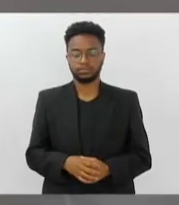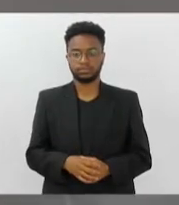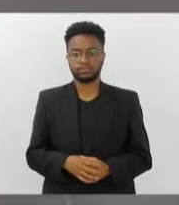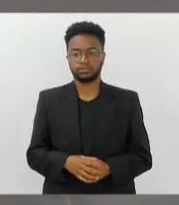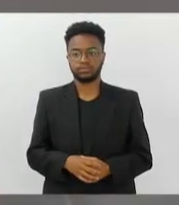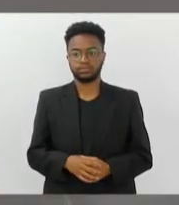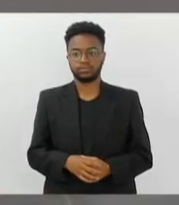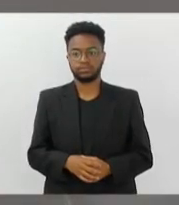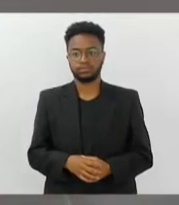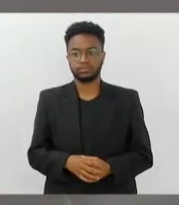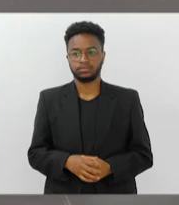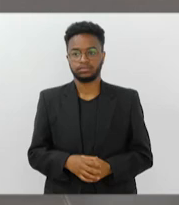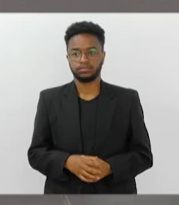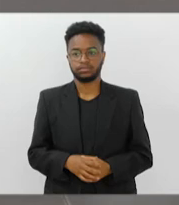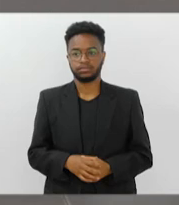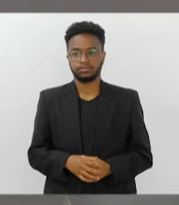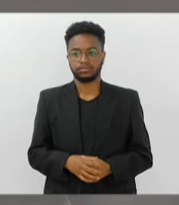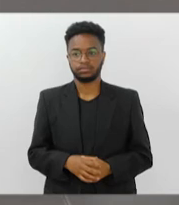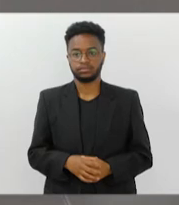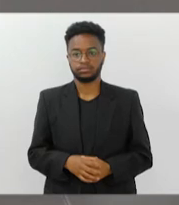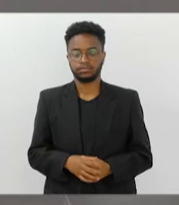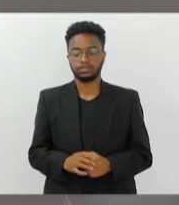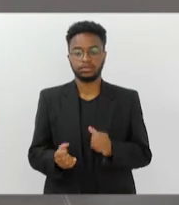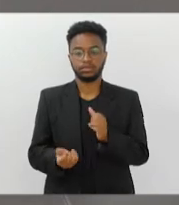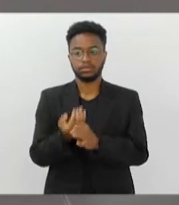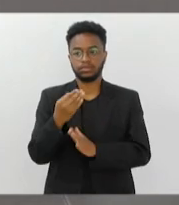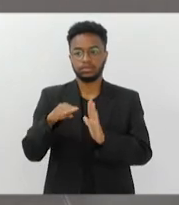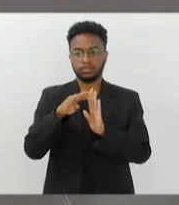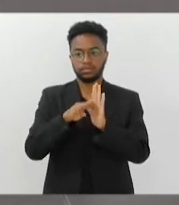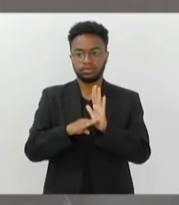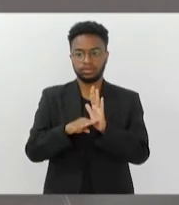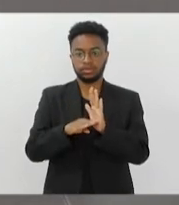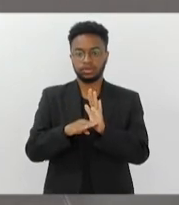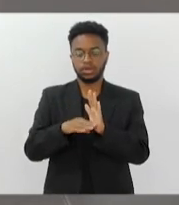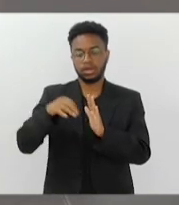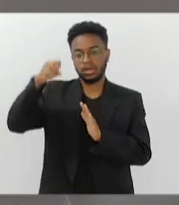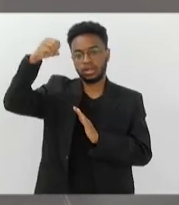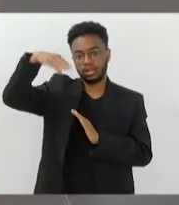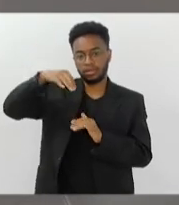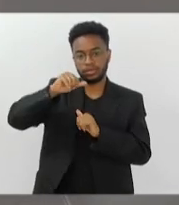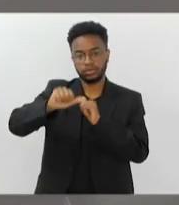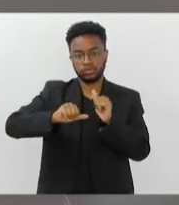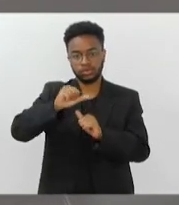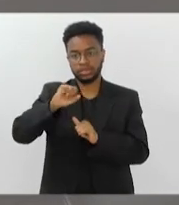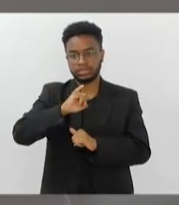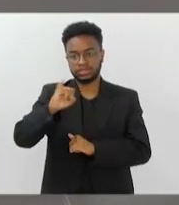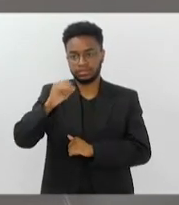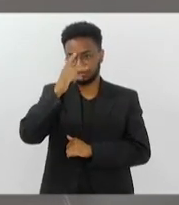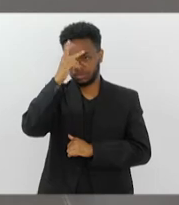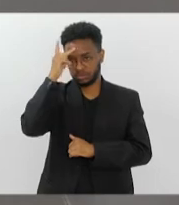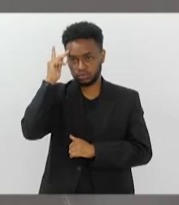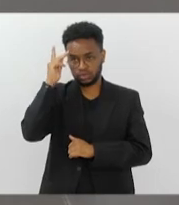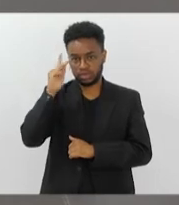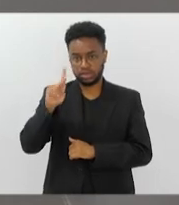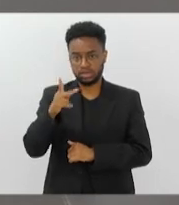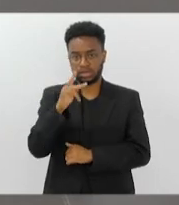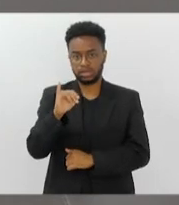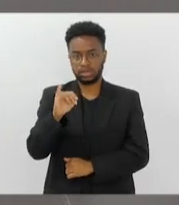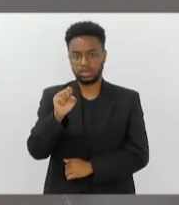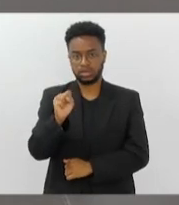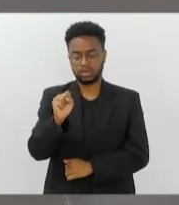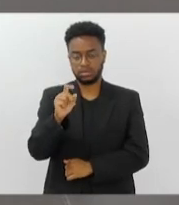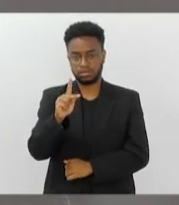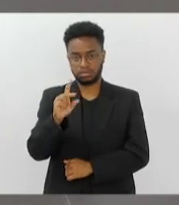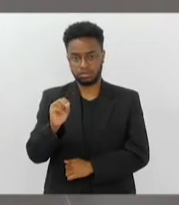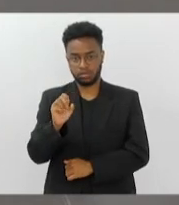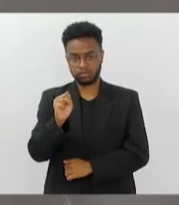Vou cantar ele inteiro, então. Institui o programa de troca de lâmpadas para pessoa hipossuficiente.